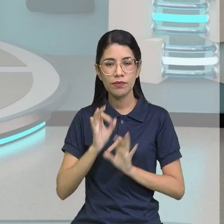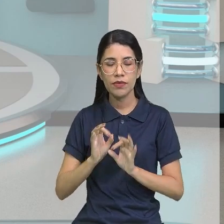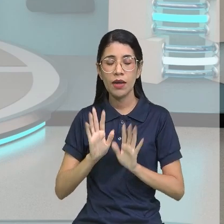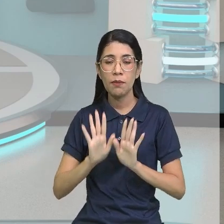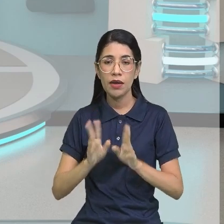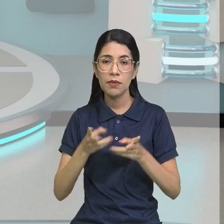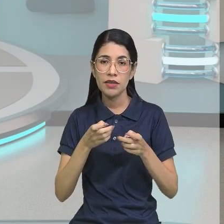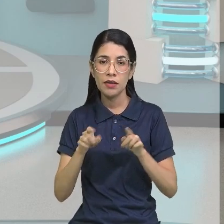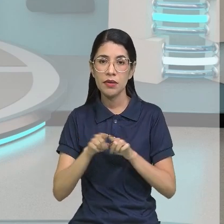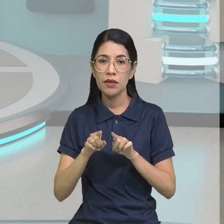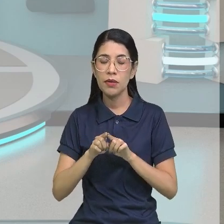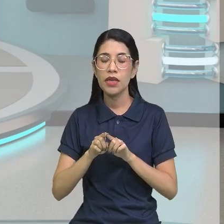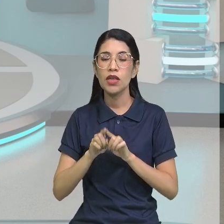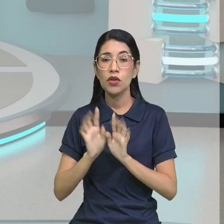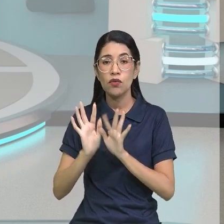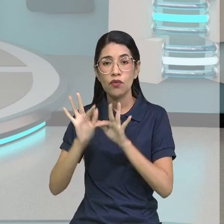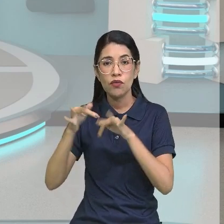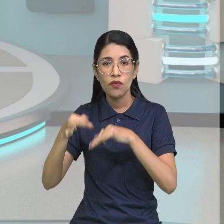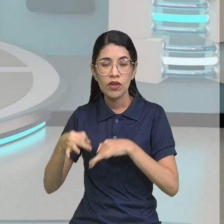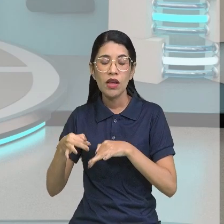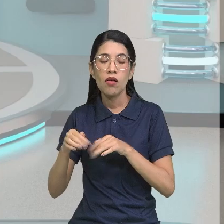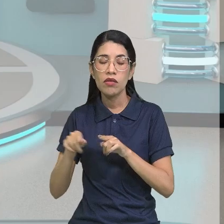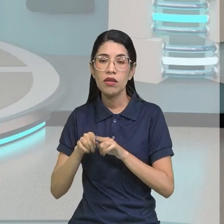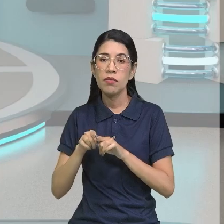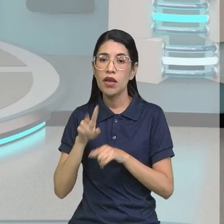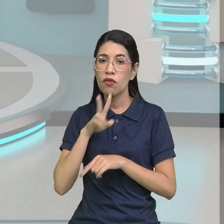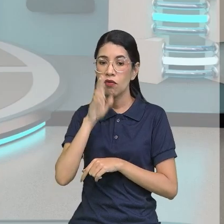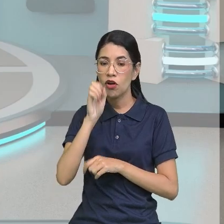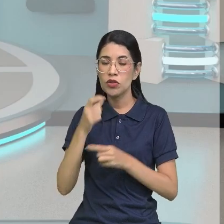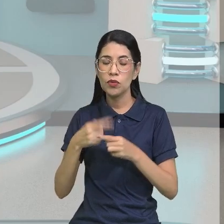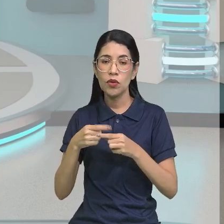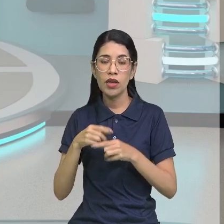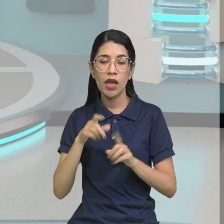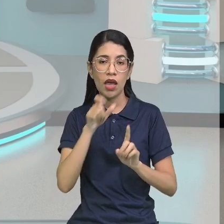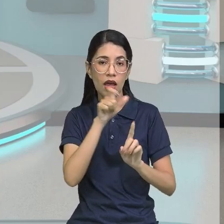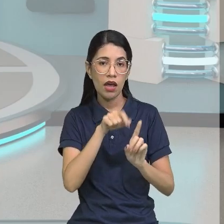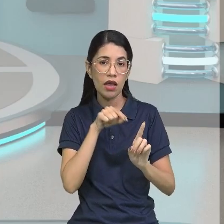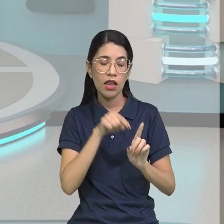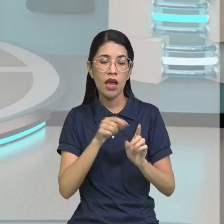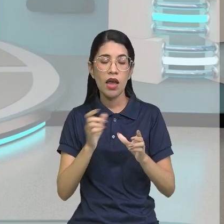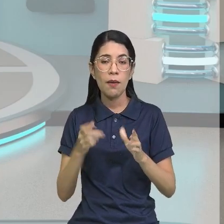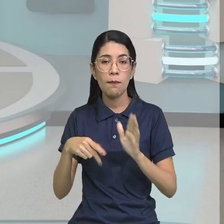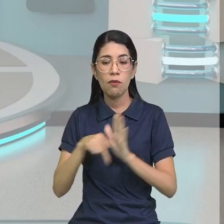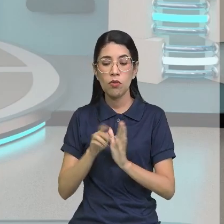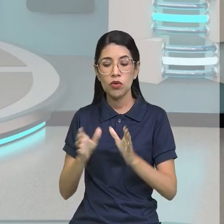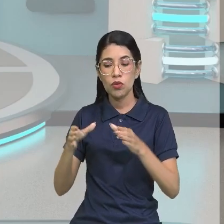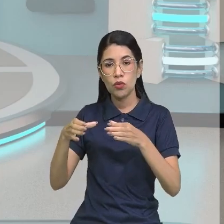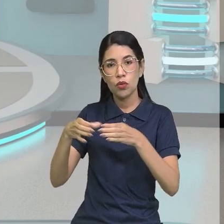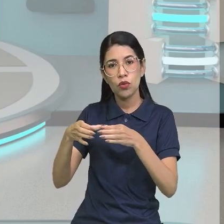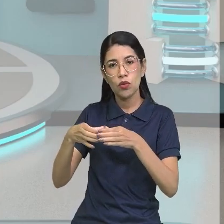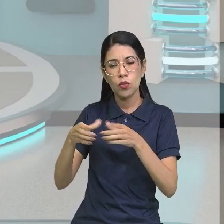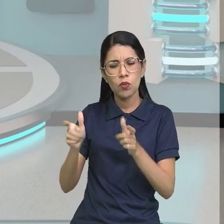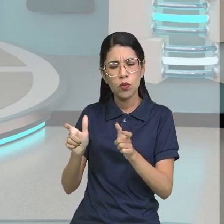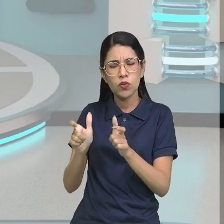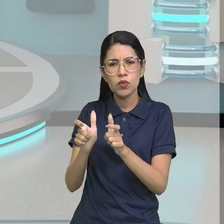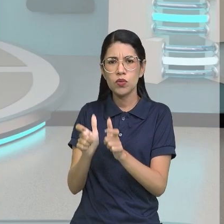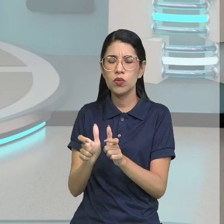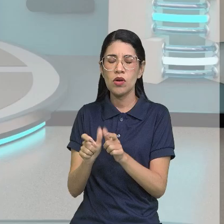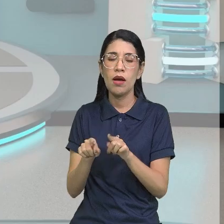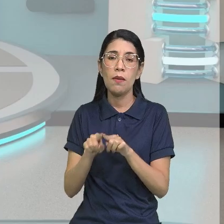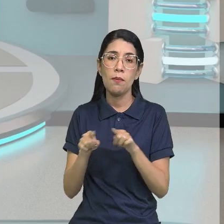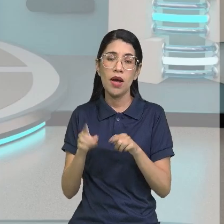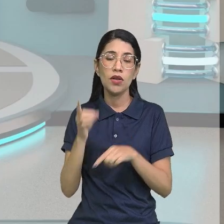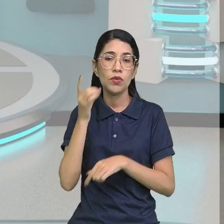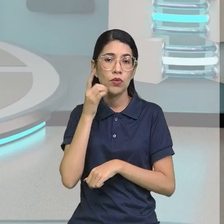percebe que o final também é muito forte. Macabeia pertence a uma raça anã, uma raça pequena, um grupo pequeno, certo? Mas que um